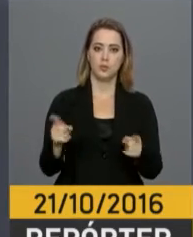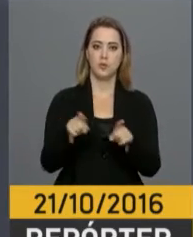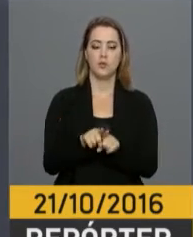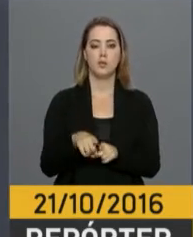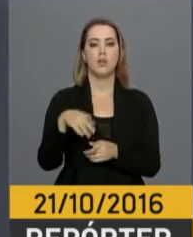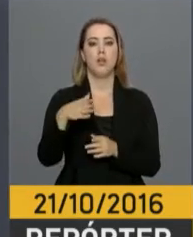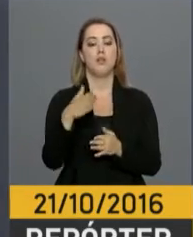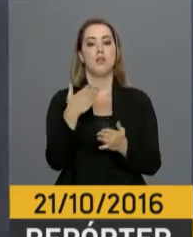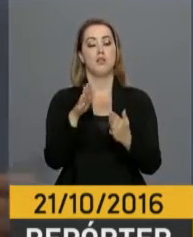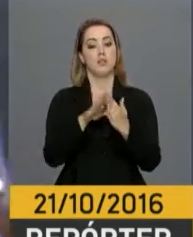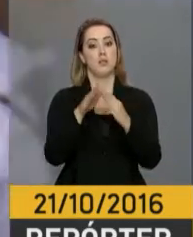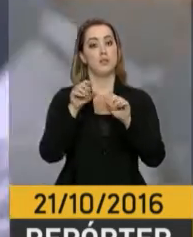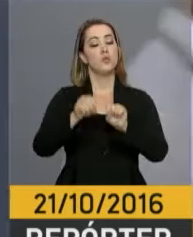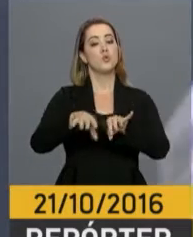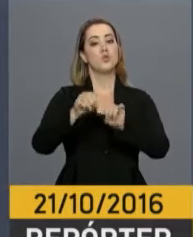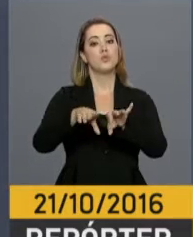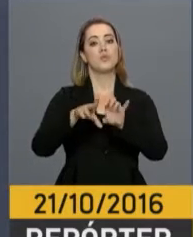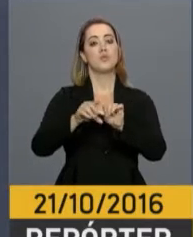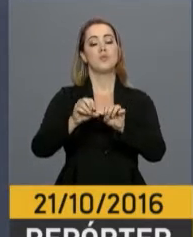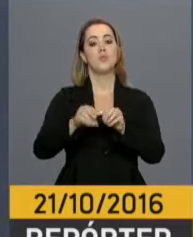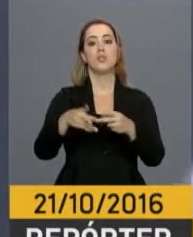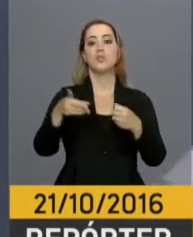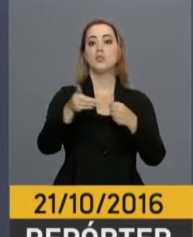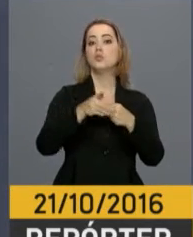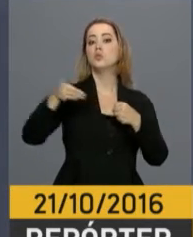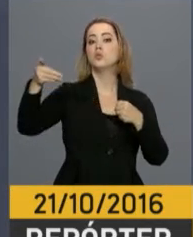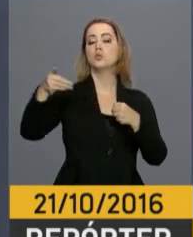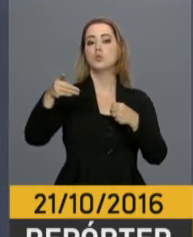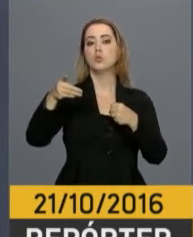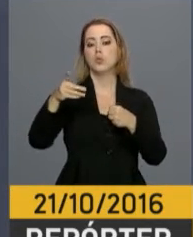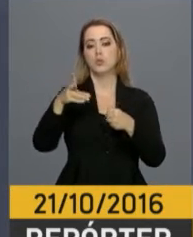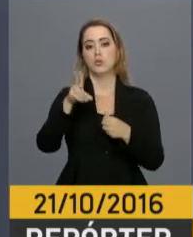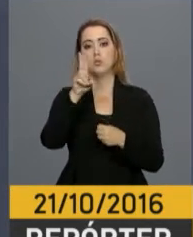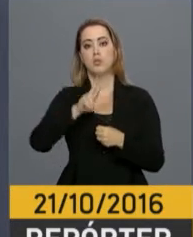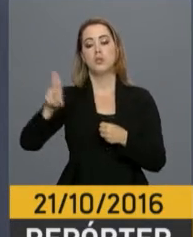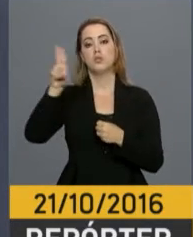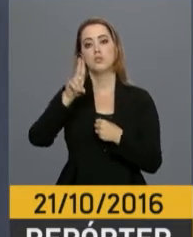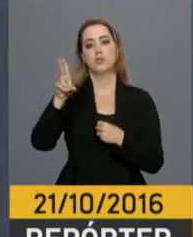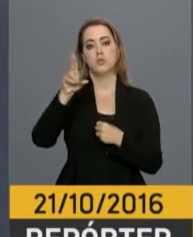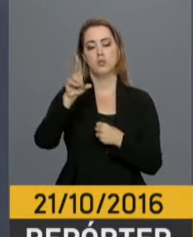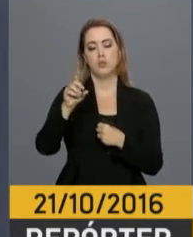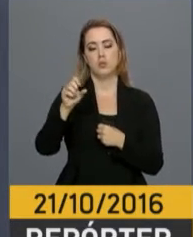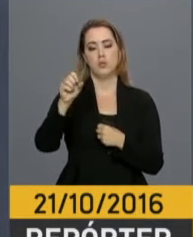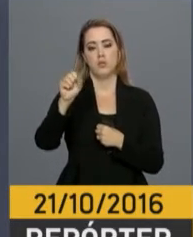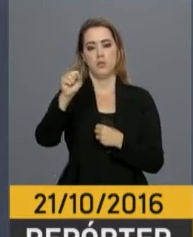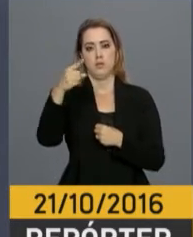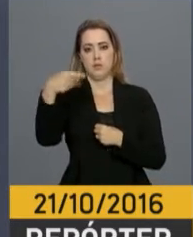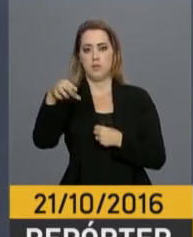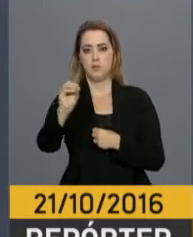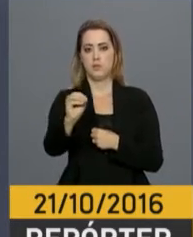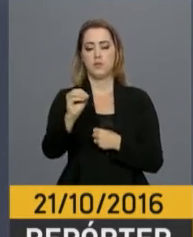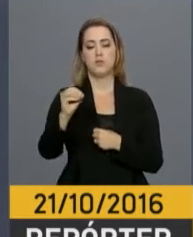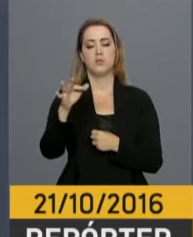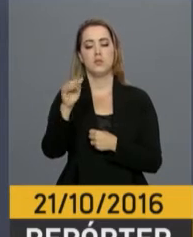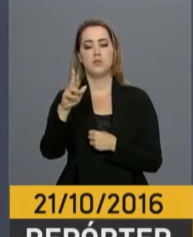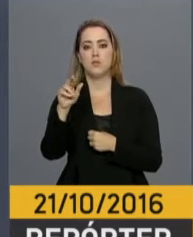das aulas de doutorado da São Francisco, dizer da minha grande alegria em revê-lo hoje aqui.